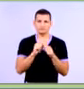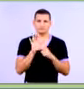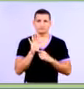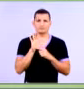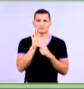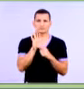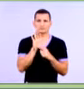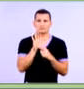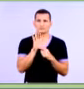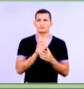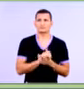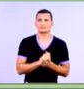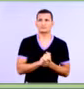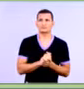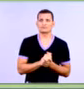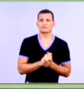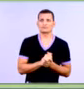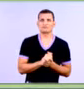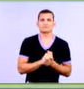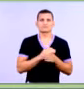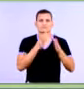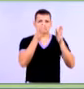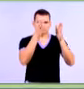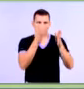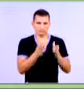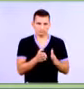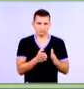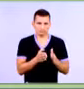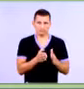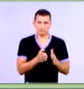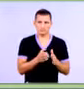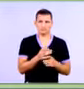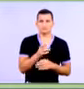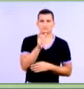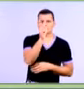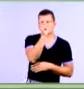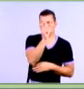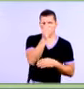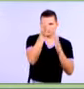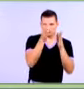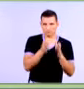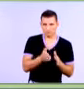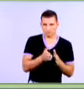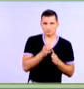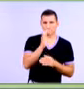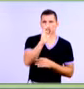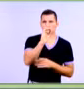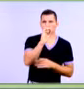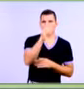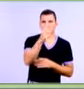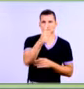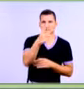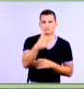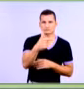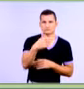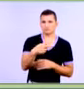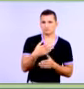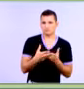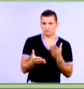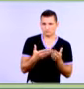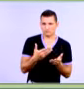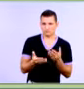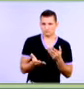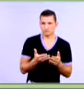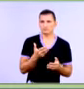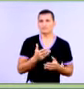representação assim, a gente pode fazer a representação assim, 0, 1, 2, né? Determinados